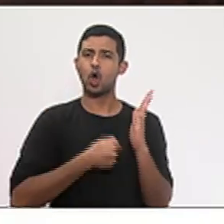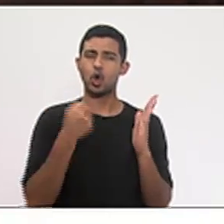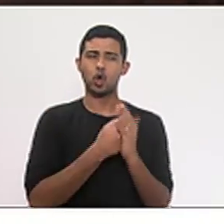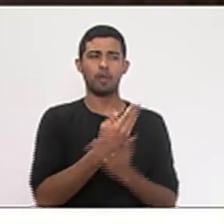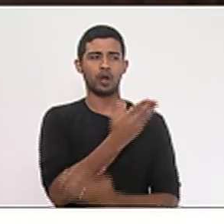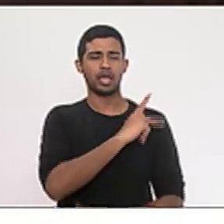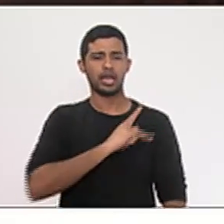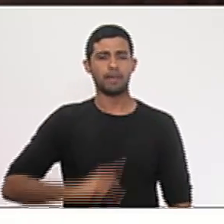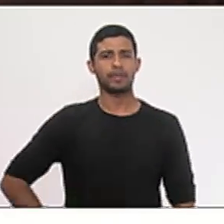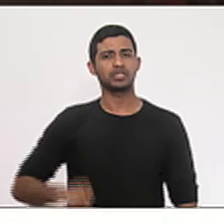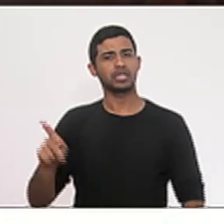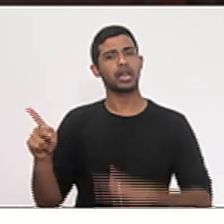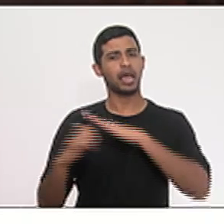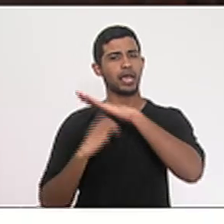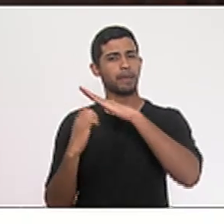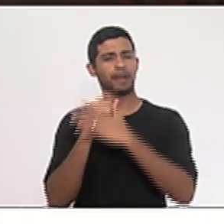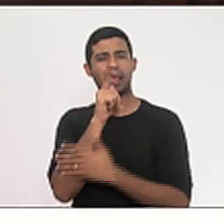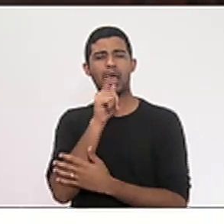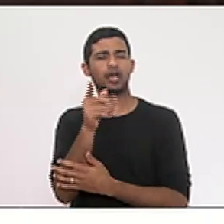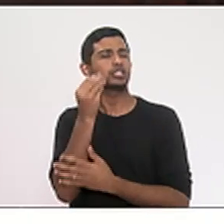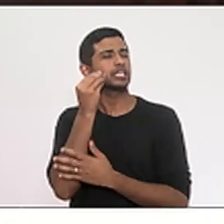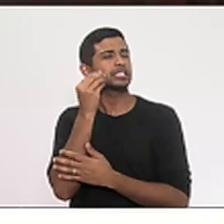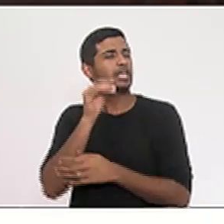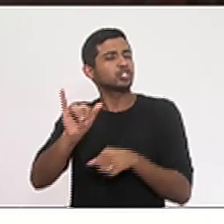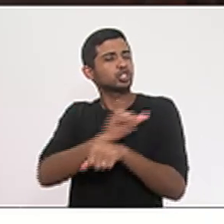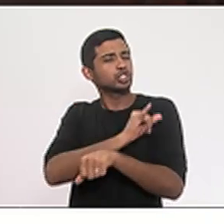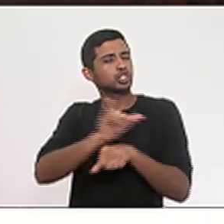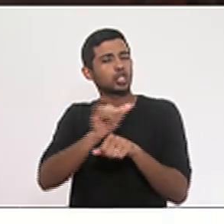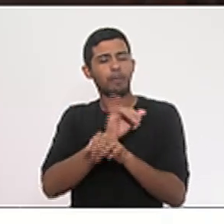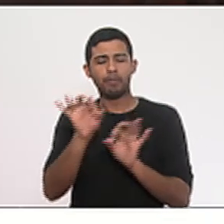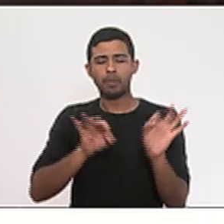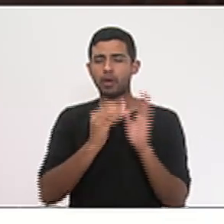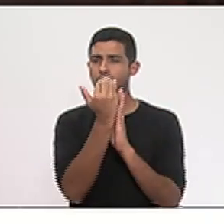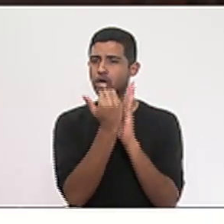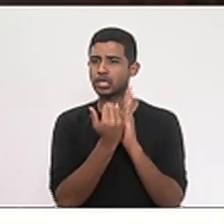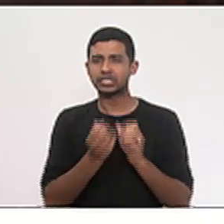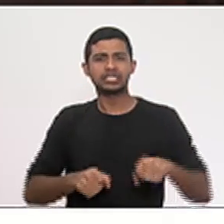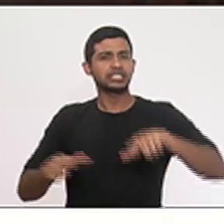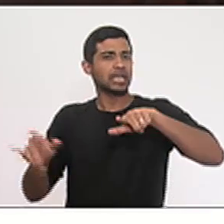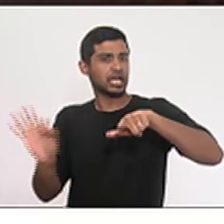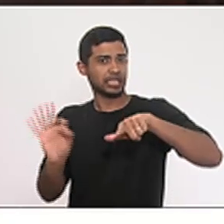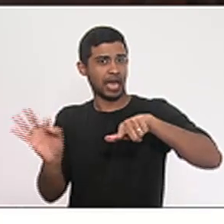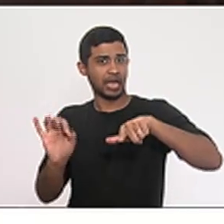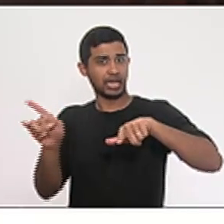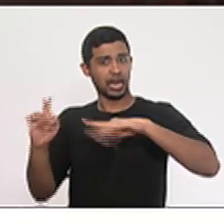presidente da SEDAI o planejamento estratégico, ele não entregou. A SEDAI tinha um plano diretor para a